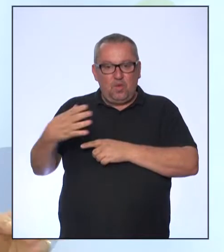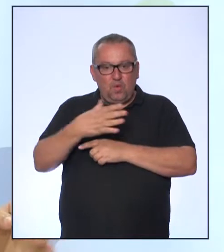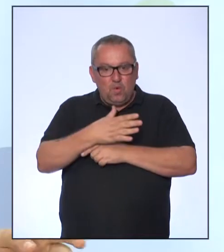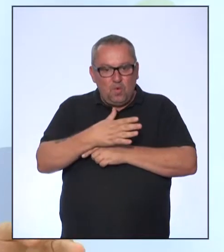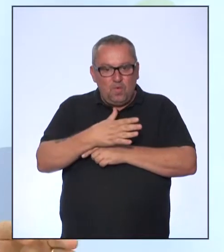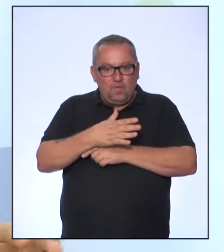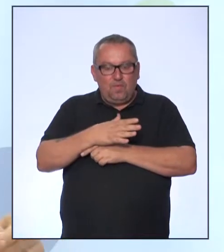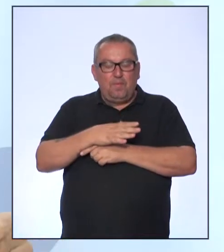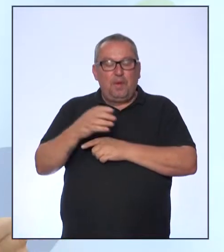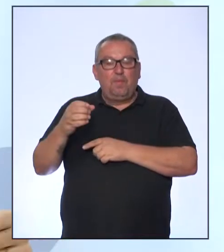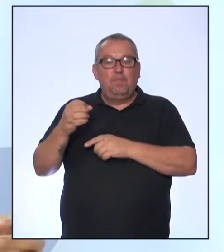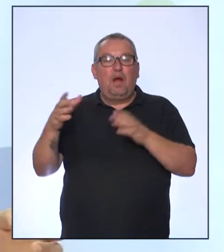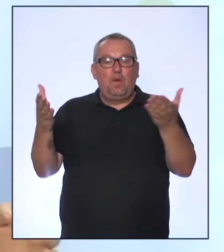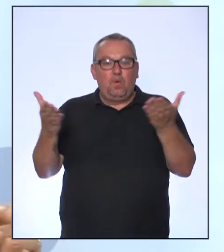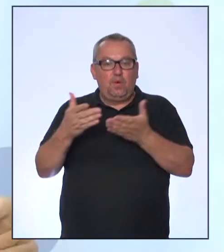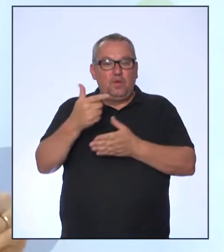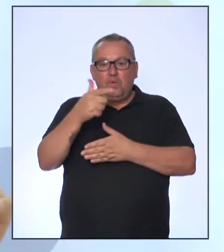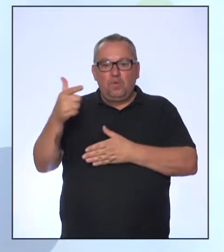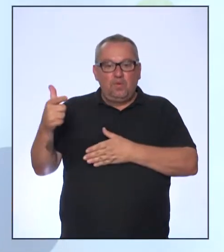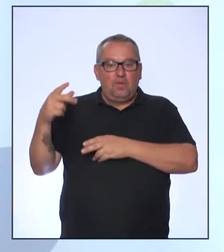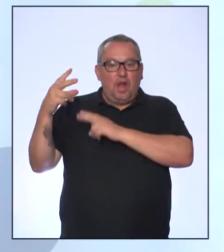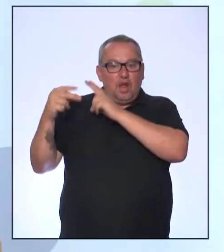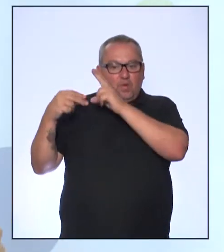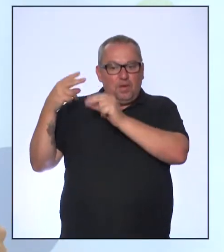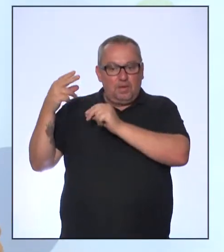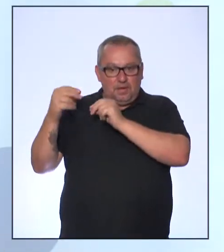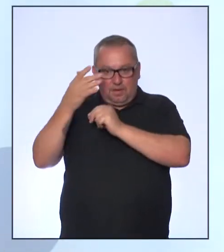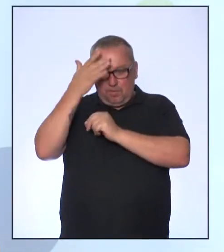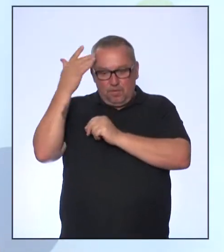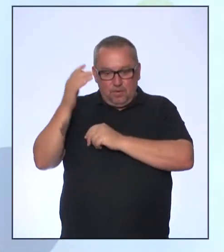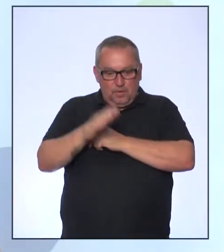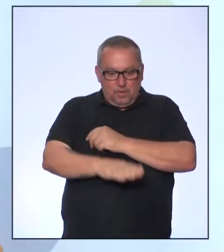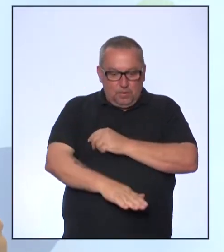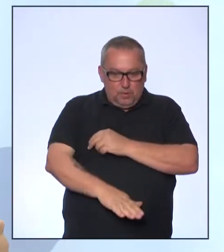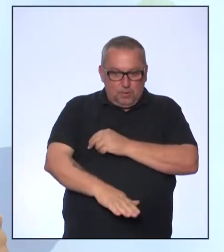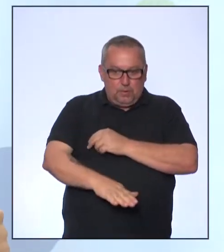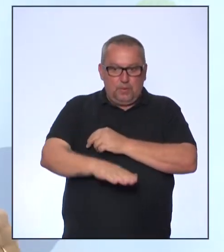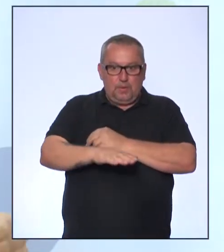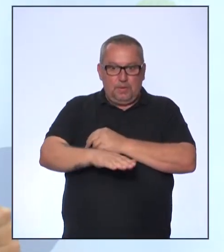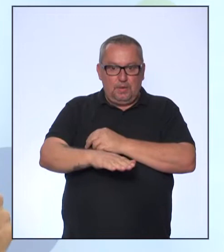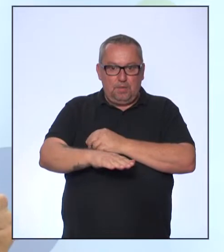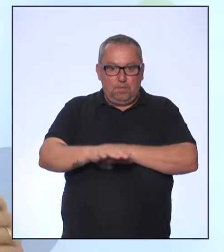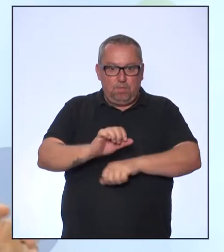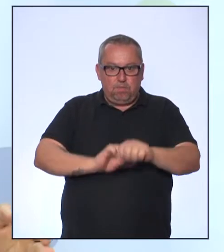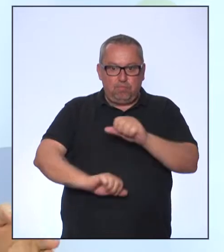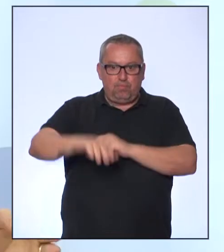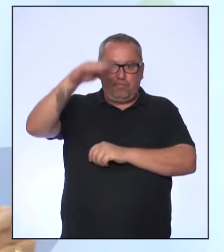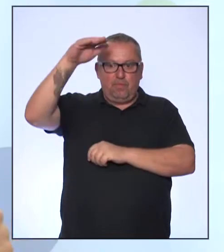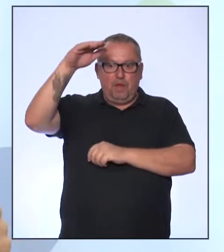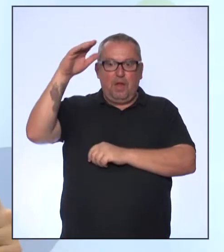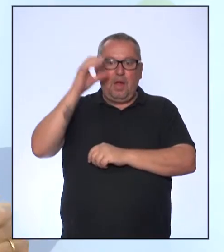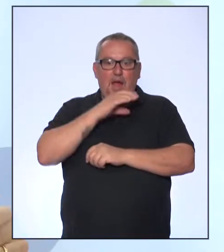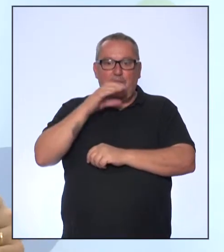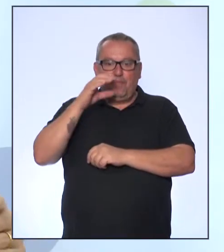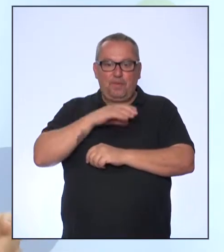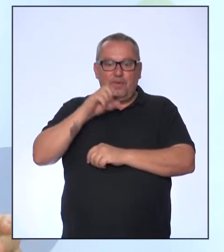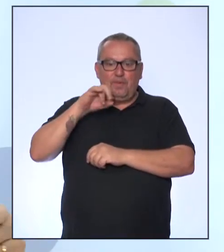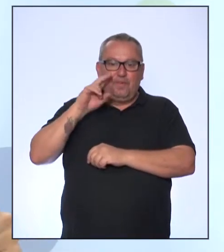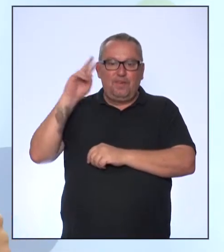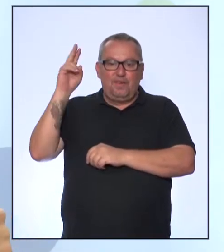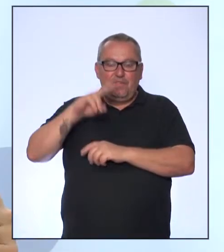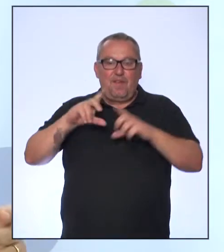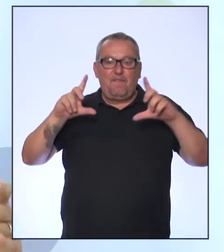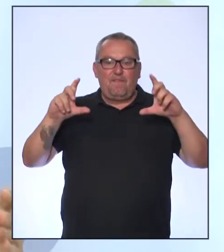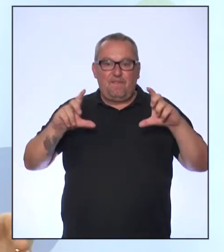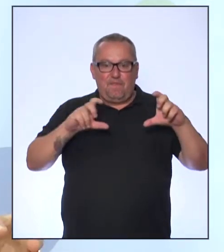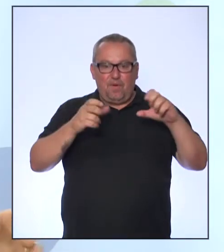pela modernidade. Não se tinha um adolescente. A criança deixava de ser criança e se tornava adulto. Se vocês olharem os retratos,